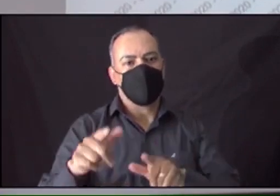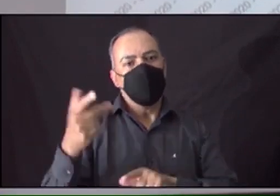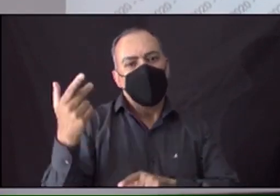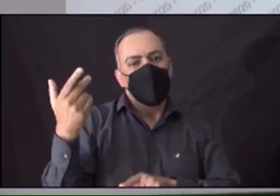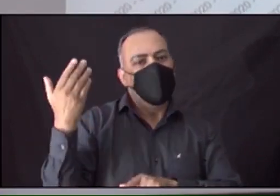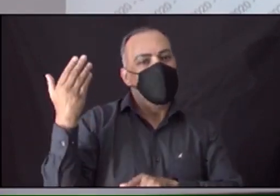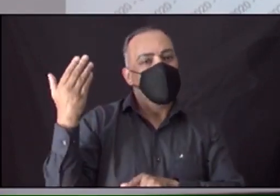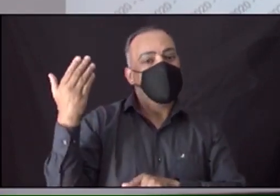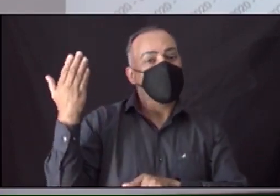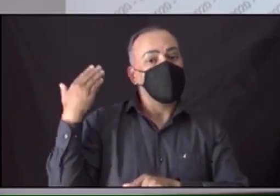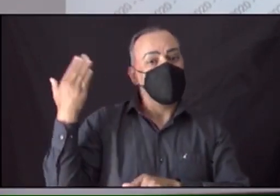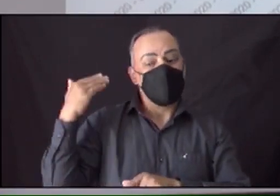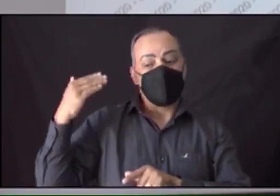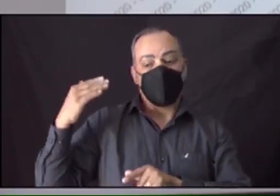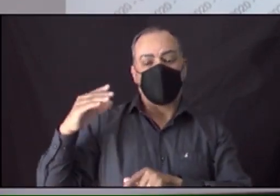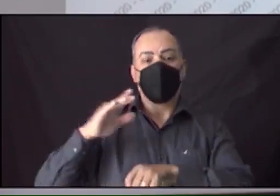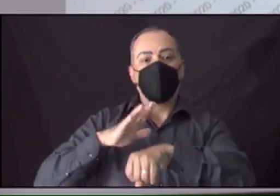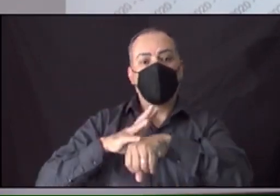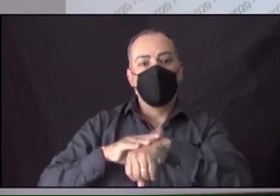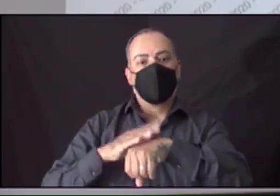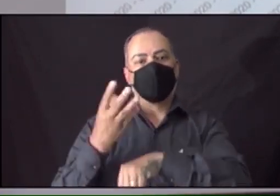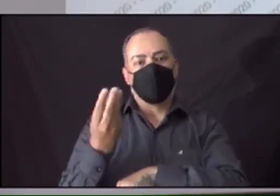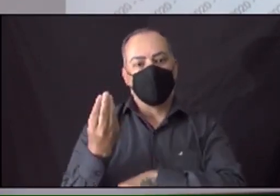no ápice ainda.